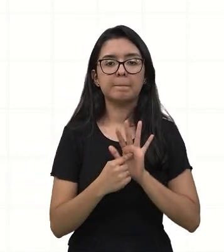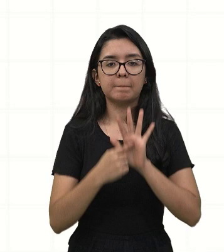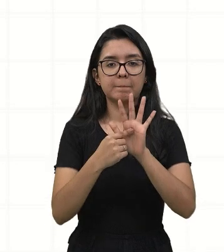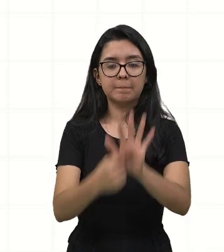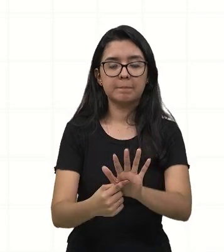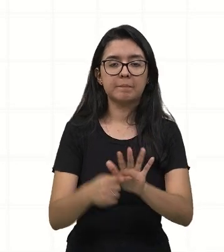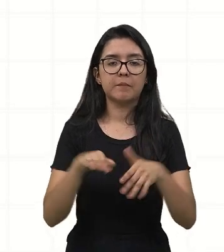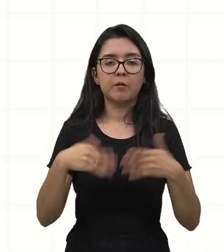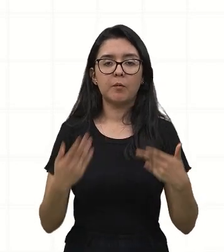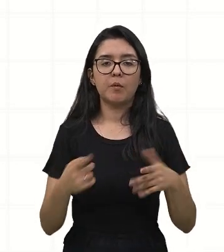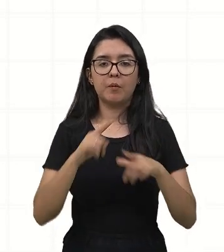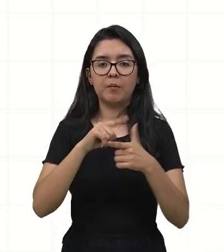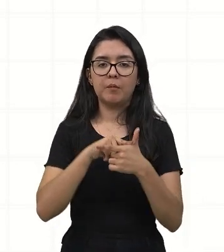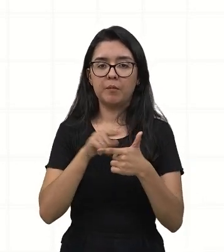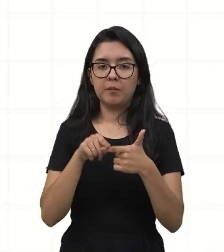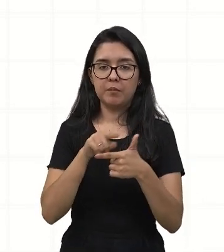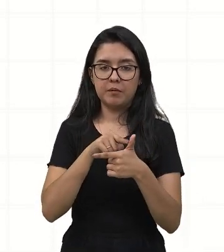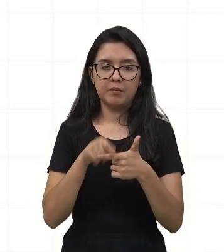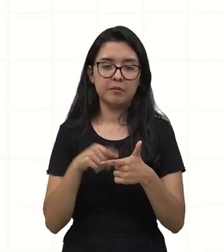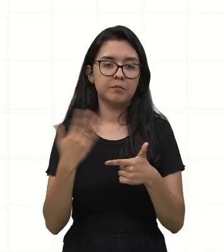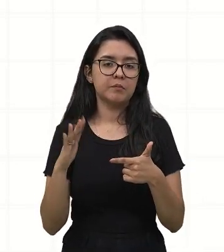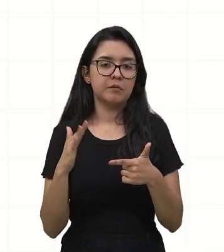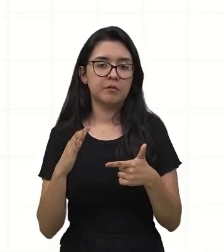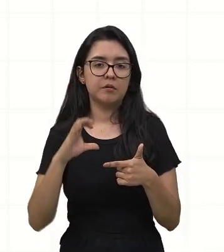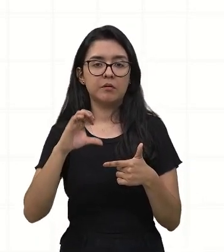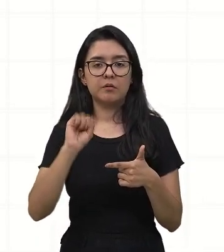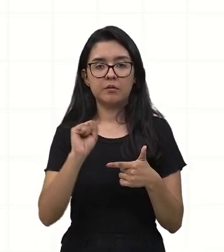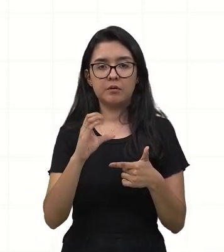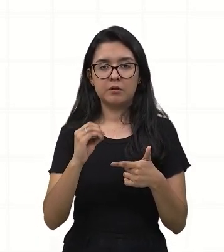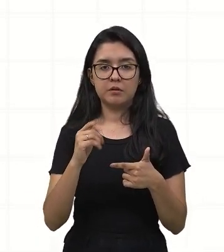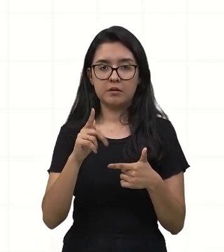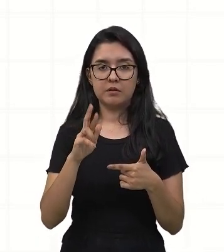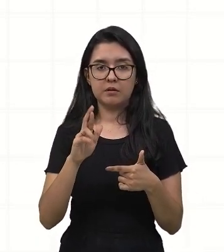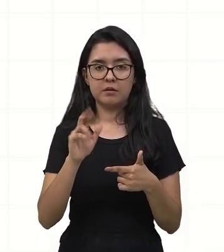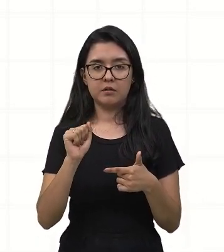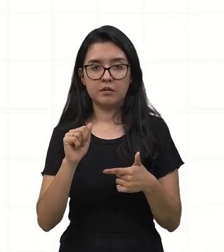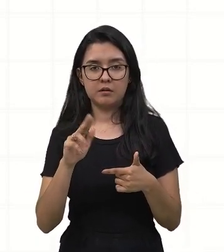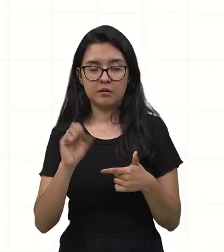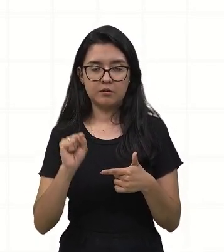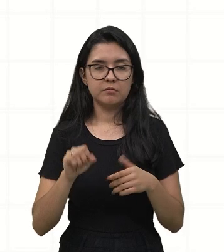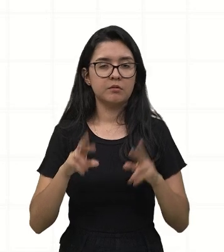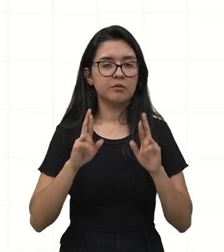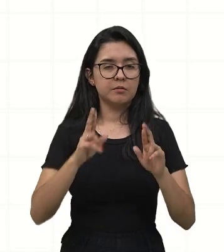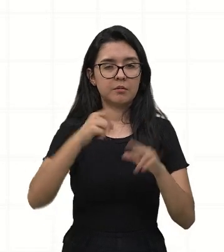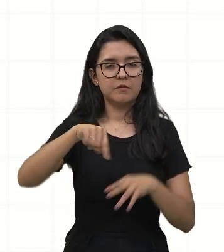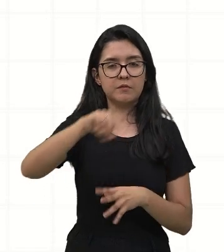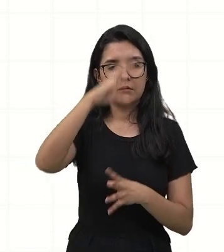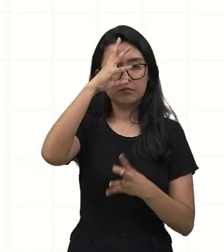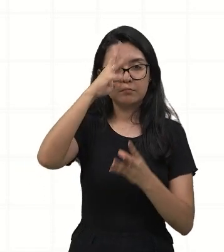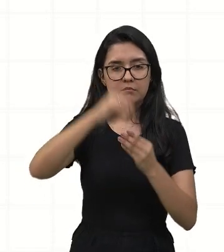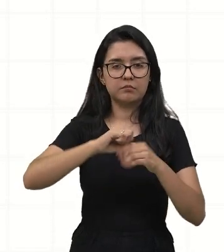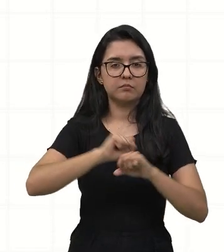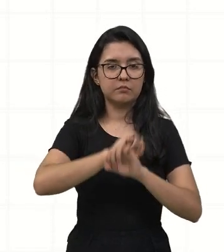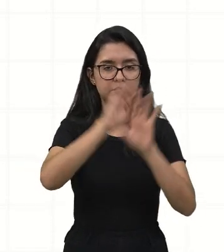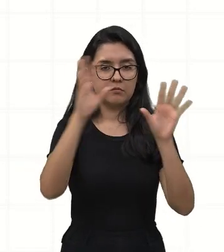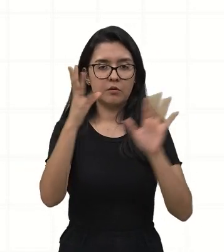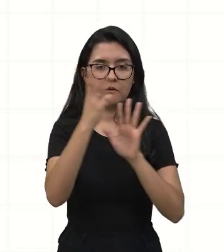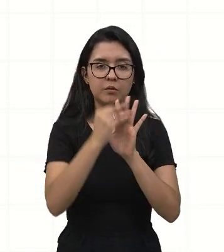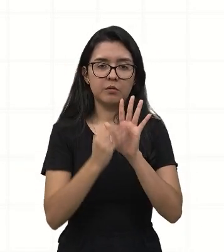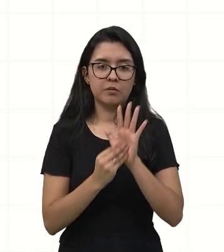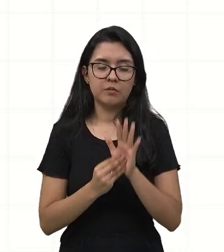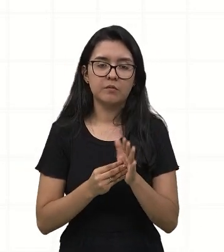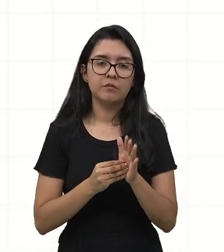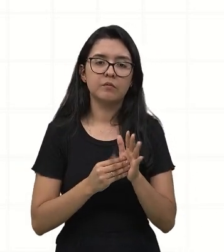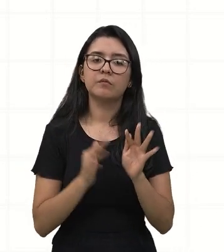aí, o ângulo médio é aproximadamente 80 graus. Beleza? Espero que você tenha compreendido aí o conteúdo. Vamos finalizar aqui,